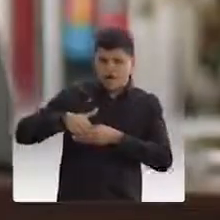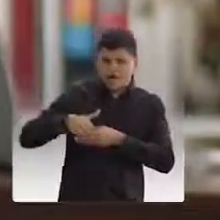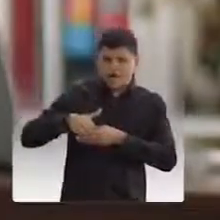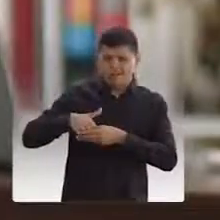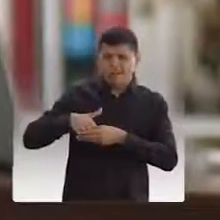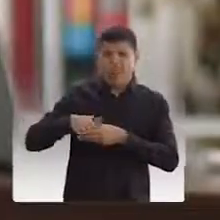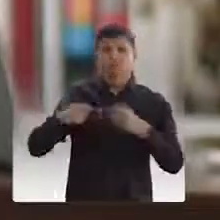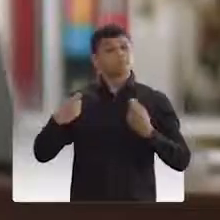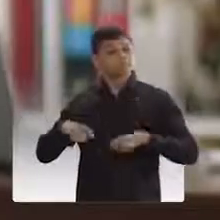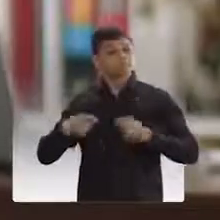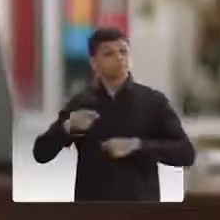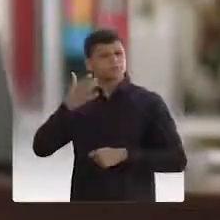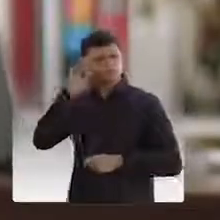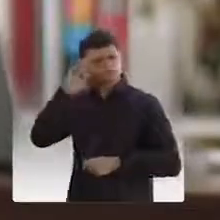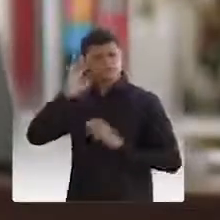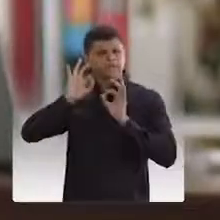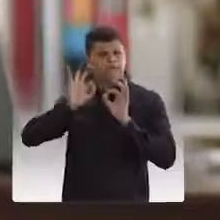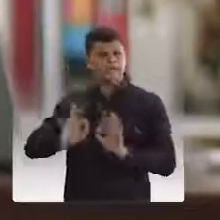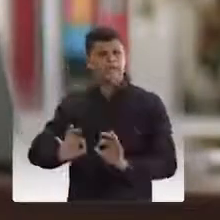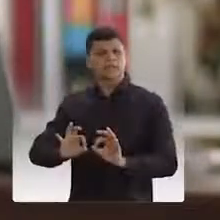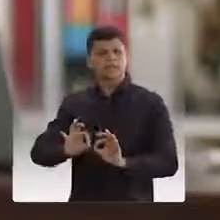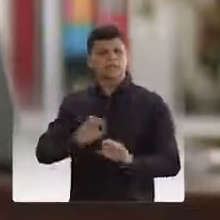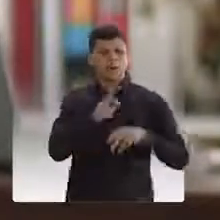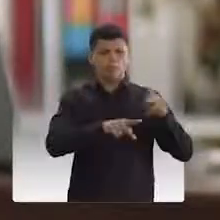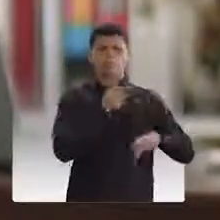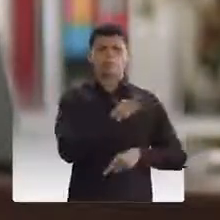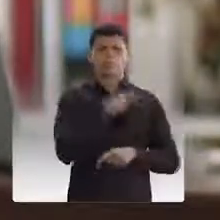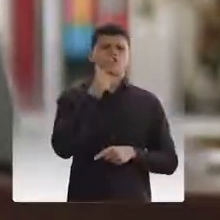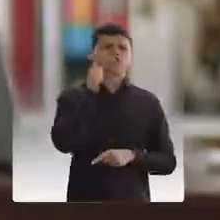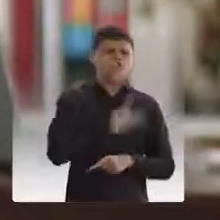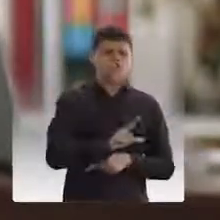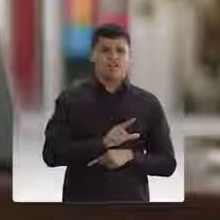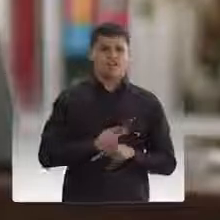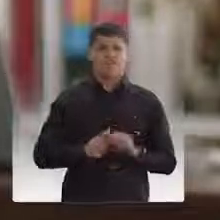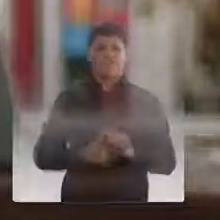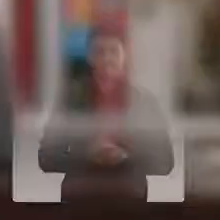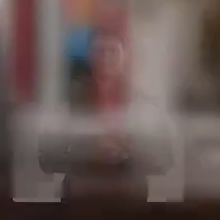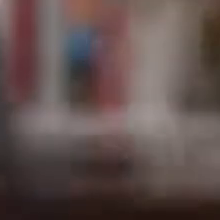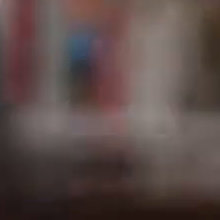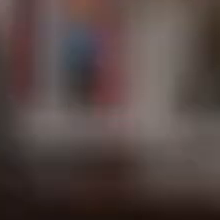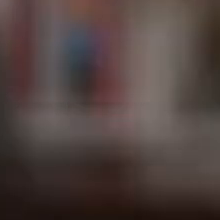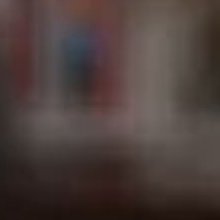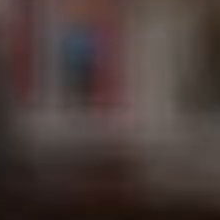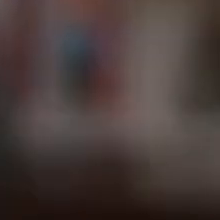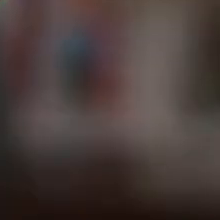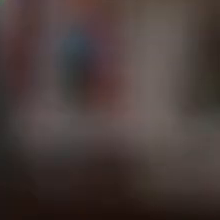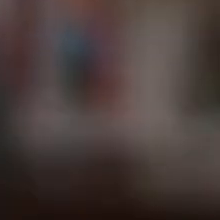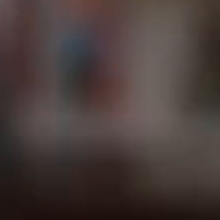derrotado. Nesta eleição, precisamos ter a certeza da vitória do eleitor.